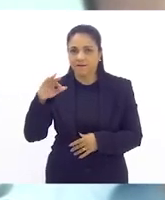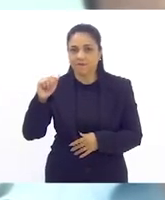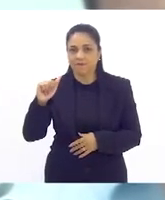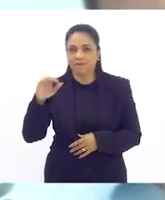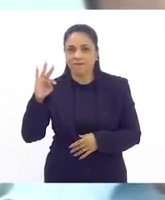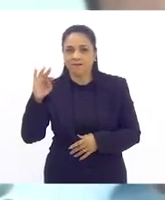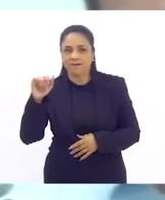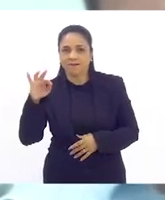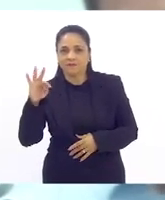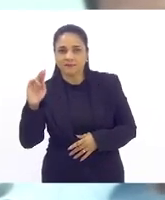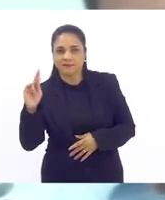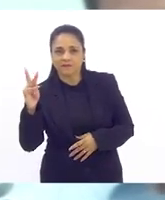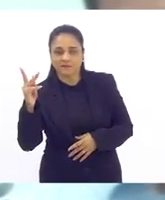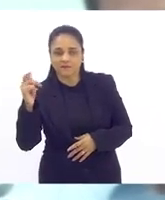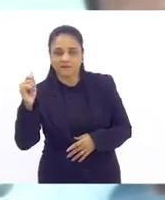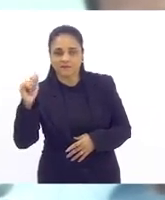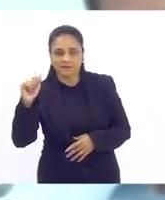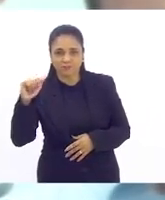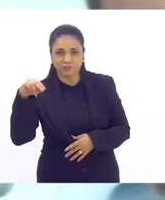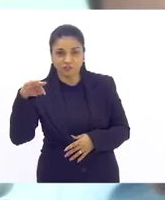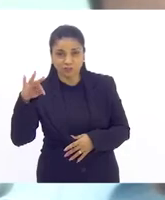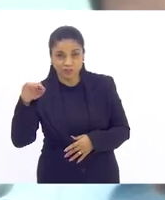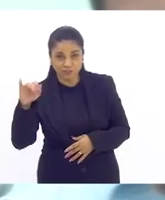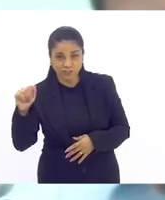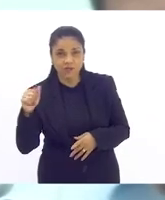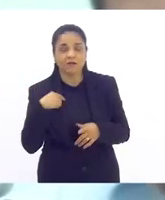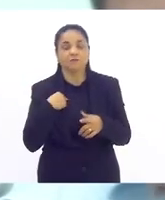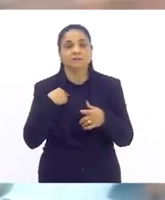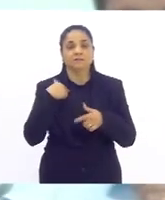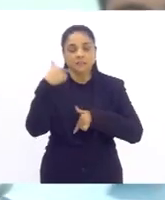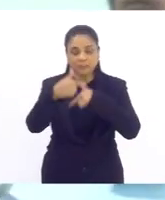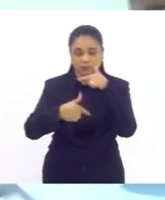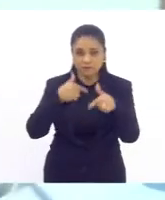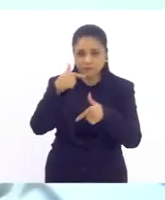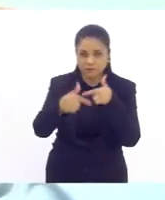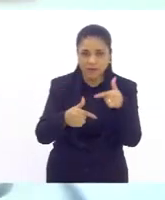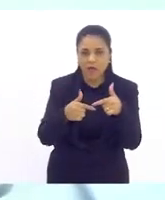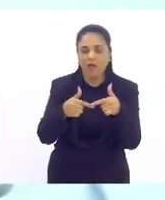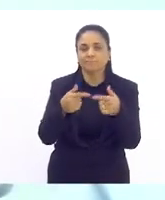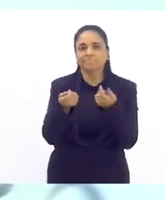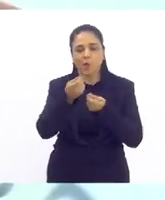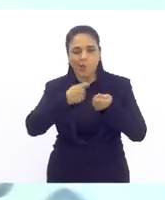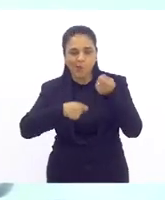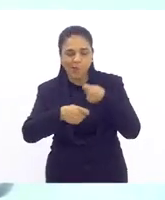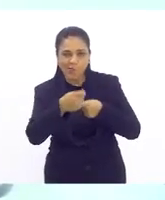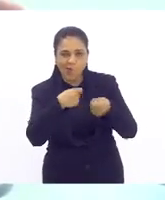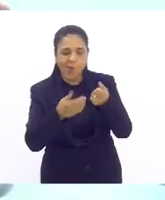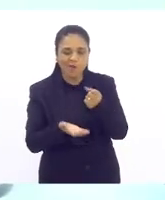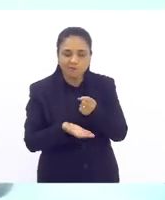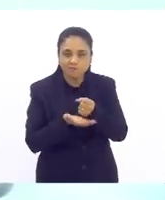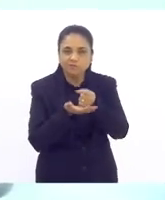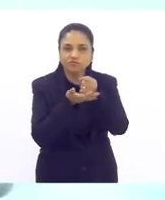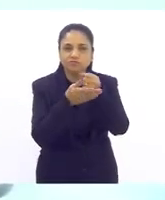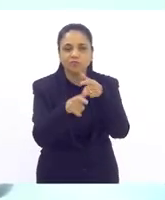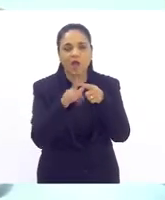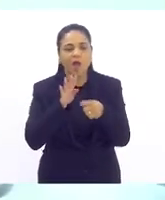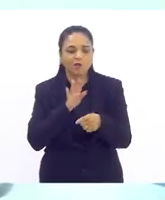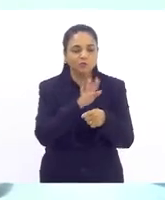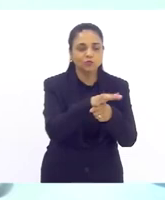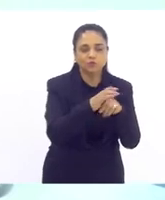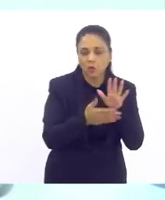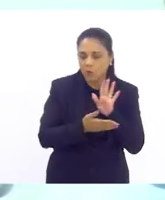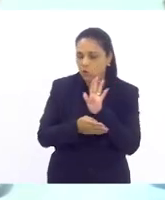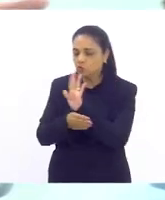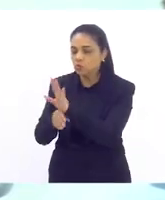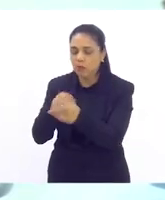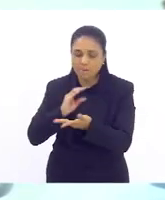Desenvolver atividades florestais econômicas sustentáveis mais que uma financia outra e